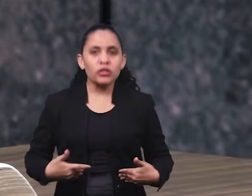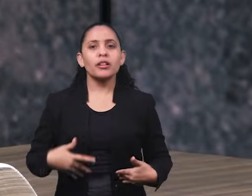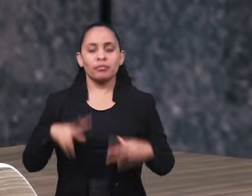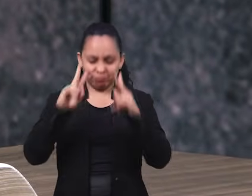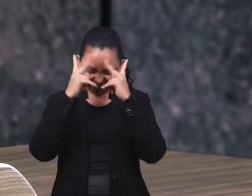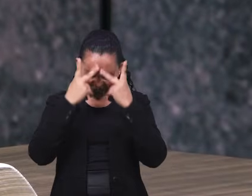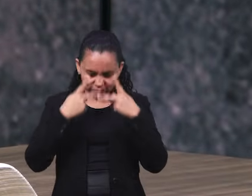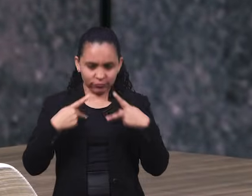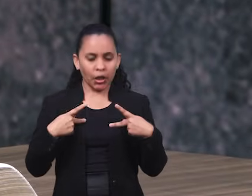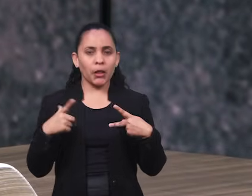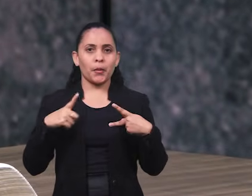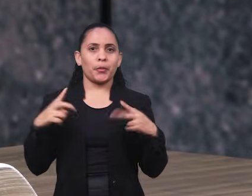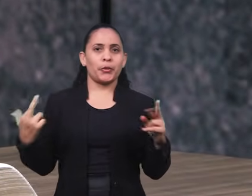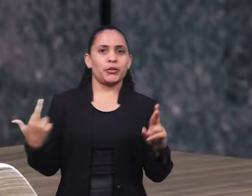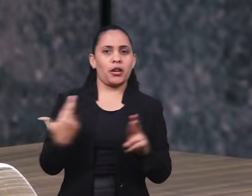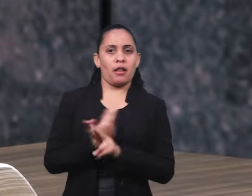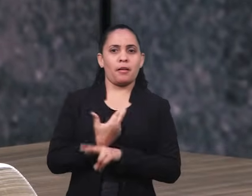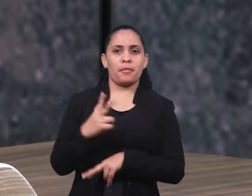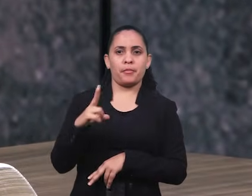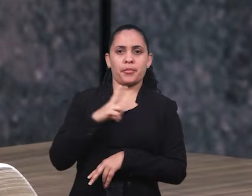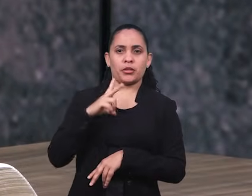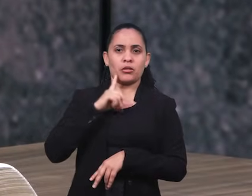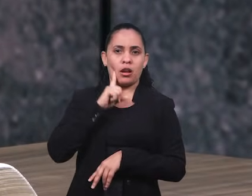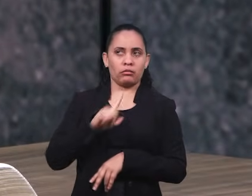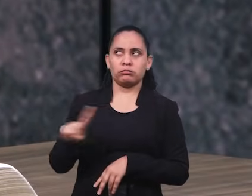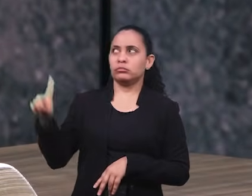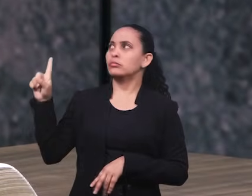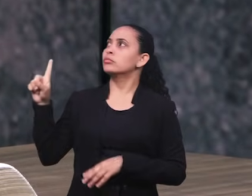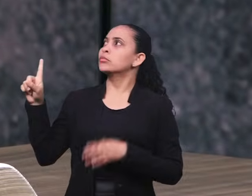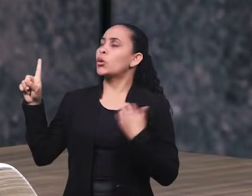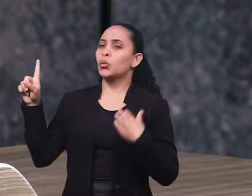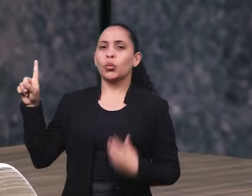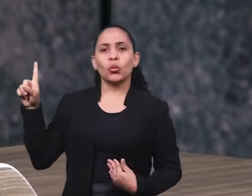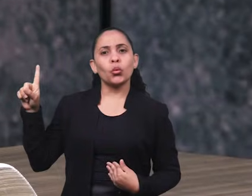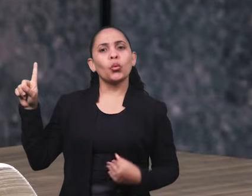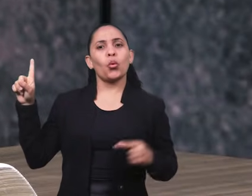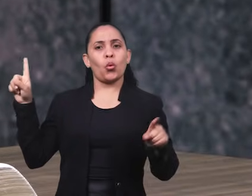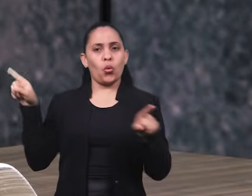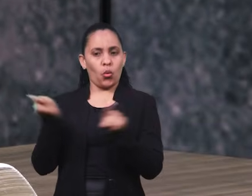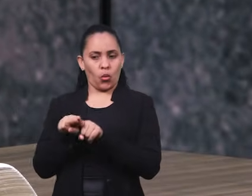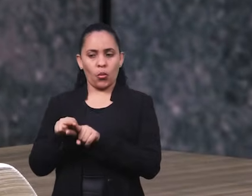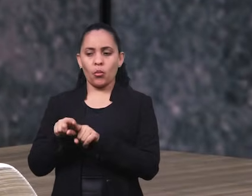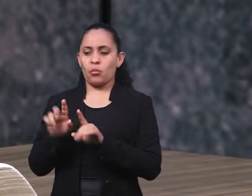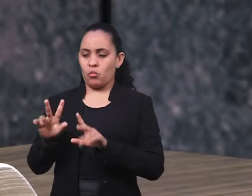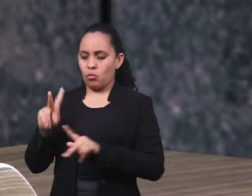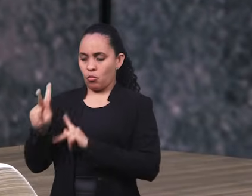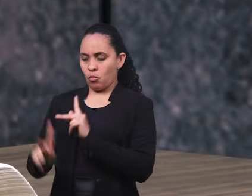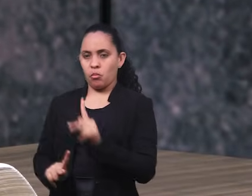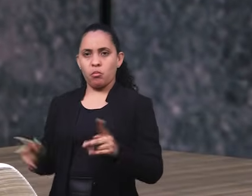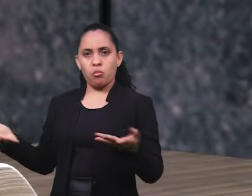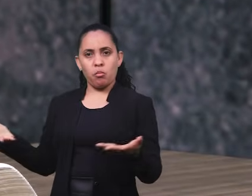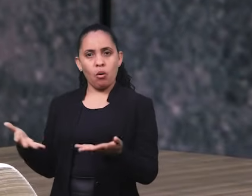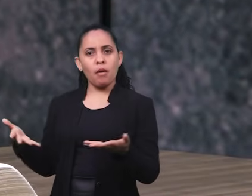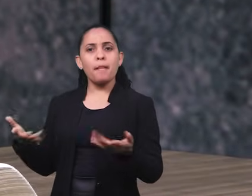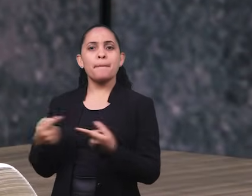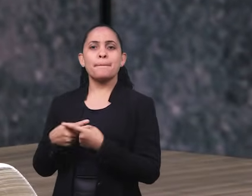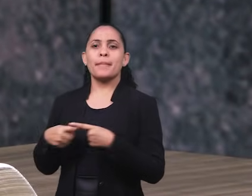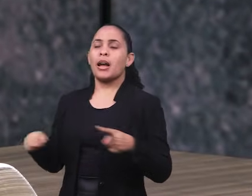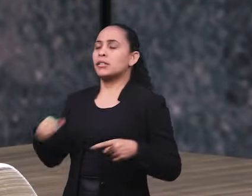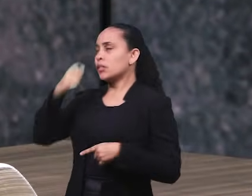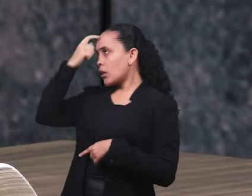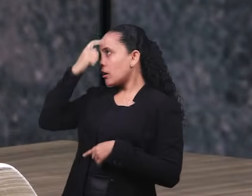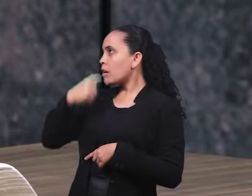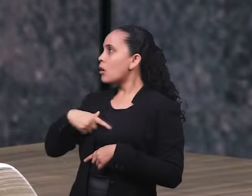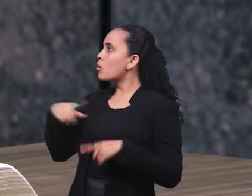o entendimento de que o homem podia ter um relacionamento pessoal com Deus, dentro de um corpo, de uma congregação, mas ele,